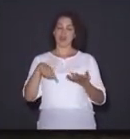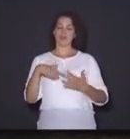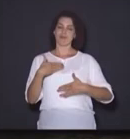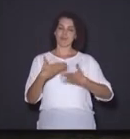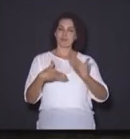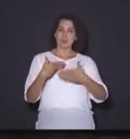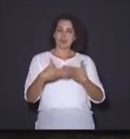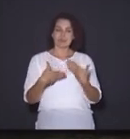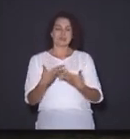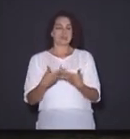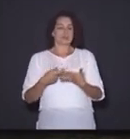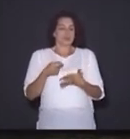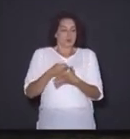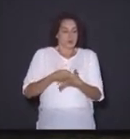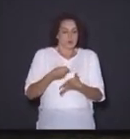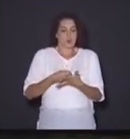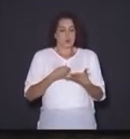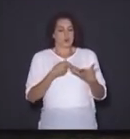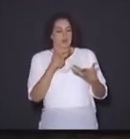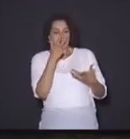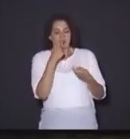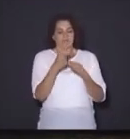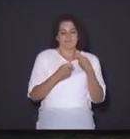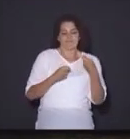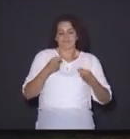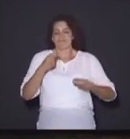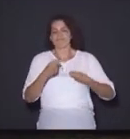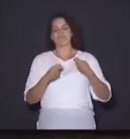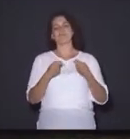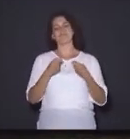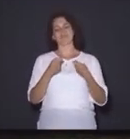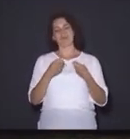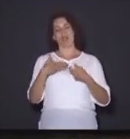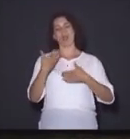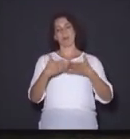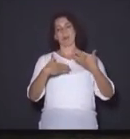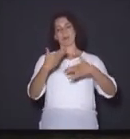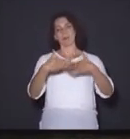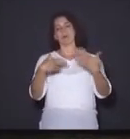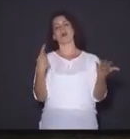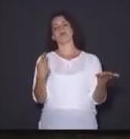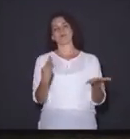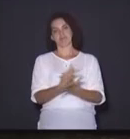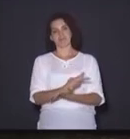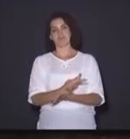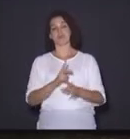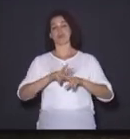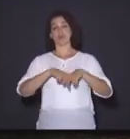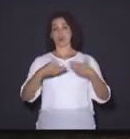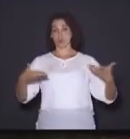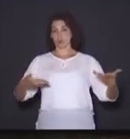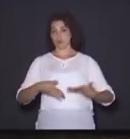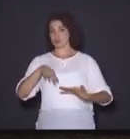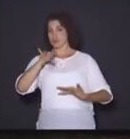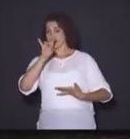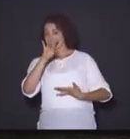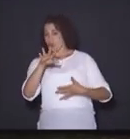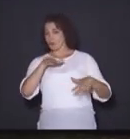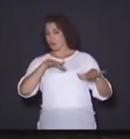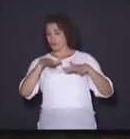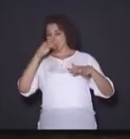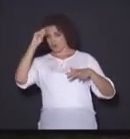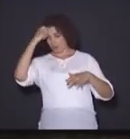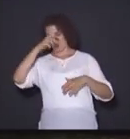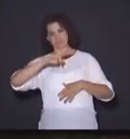tensão e nesse processo de negociação que a coisa vem acontecendo porque hoje não só o movimento negro mas outros movimentos